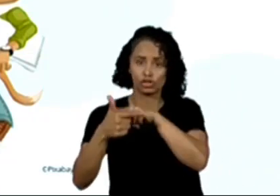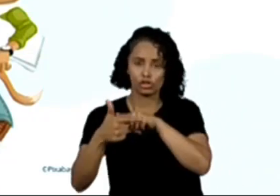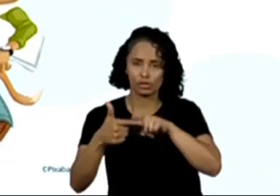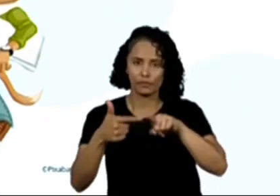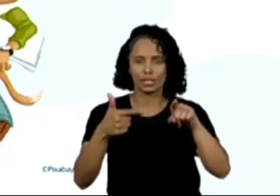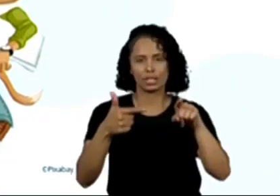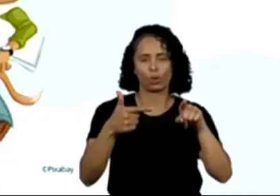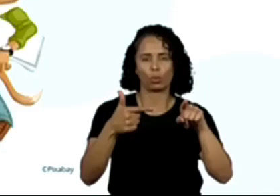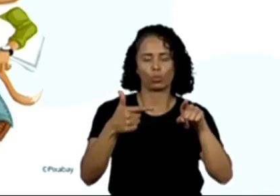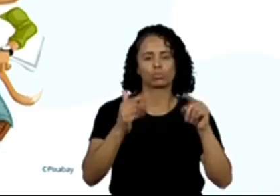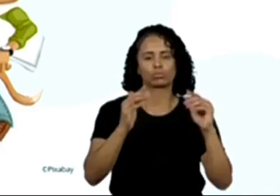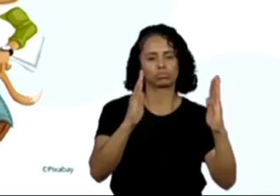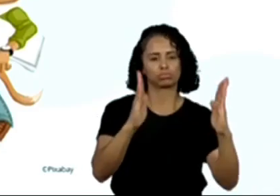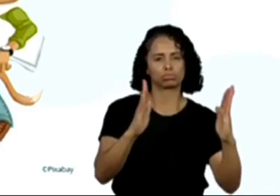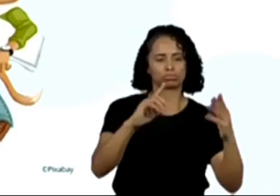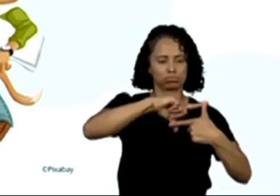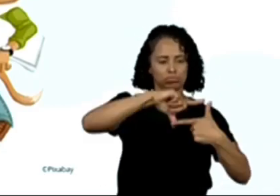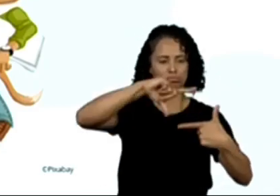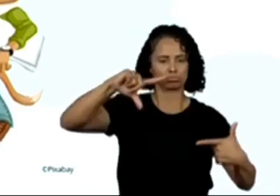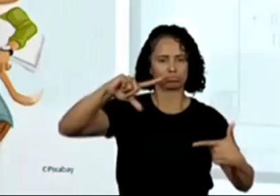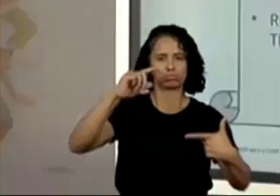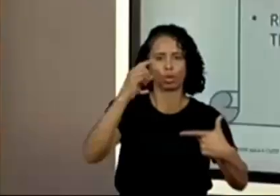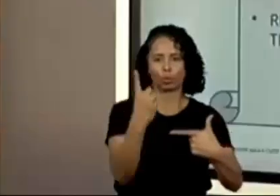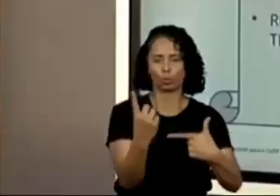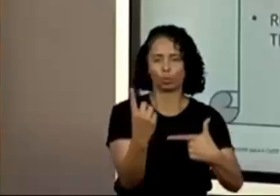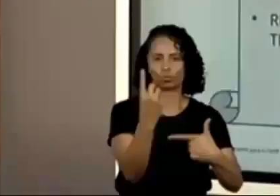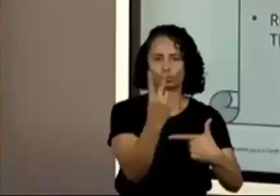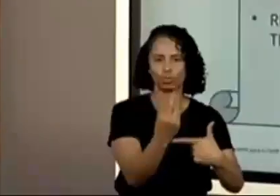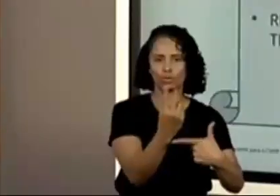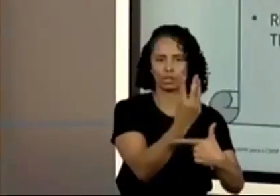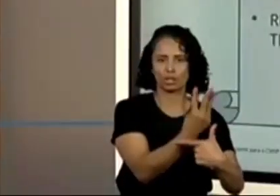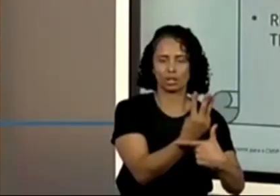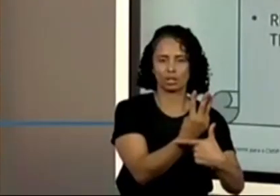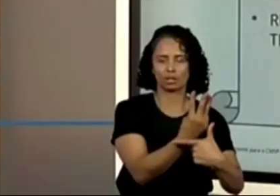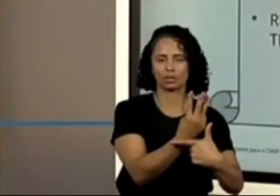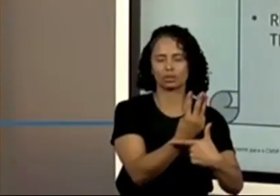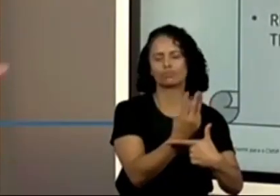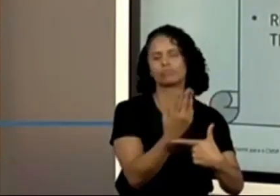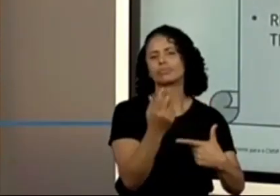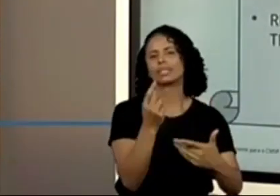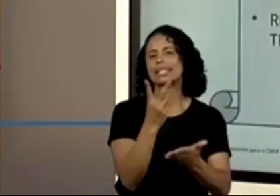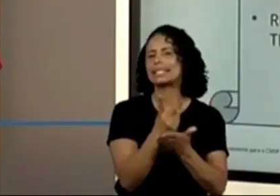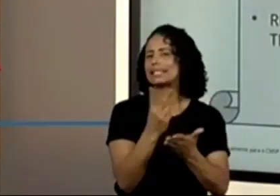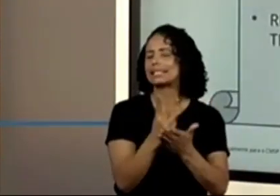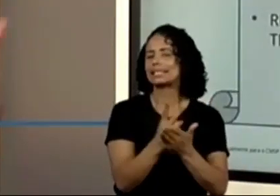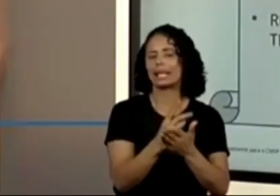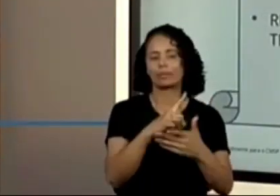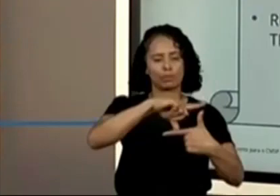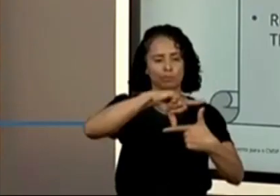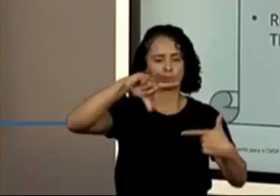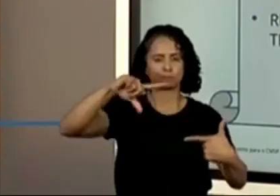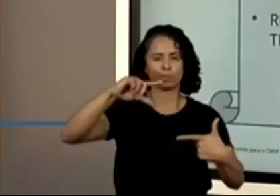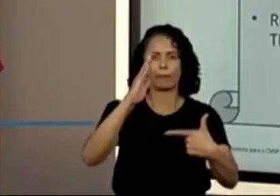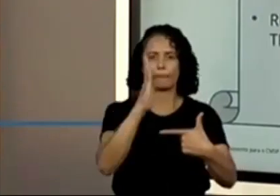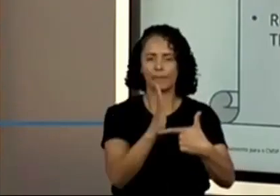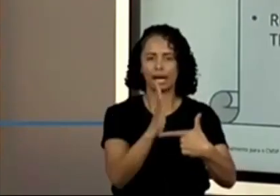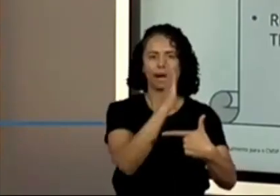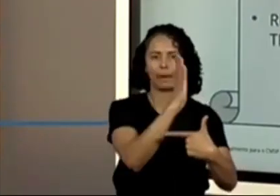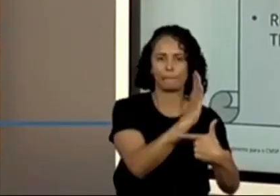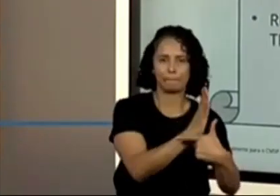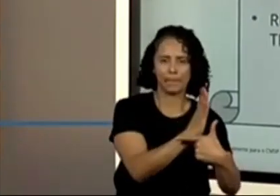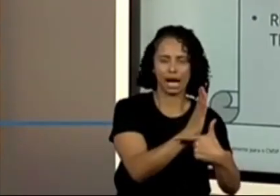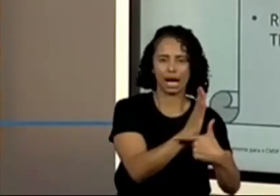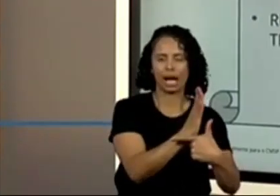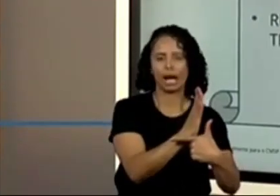partes iguais. Vamos lá. Toda vez que eu estou identificando partes iguais, eu estou dividindo o inteiro em